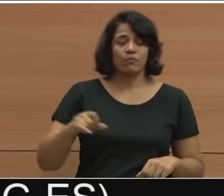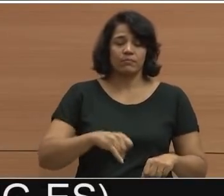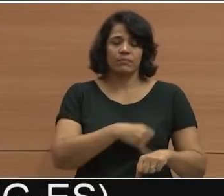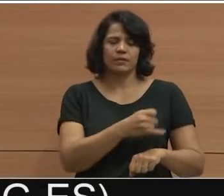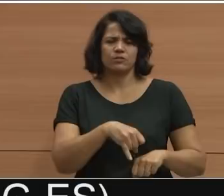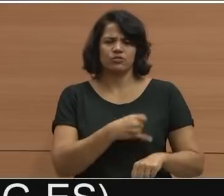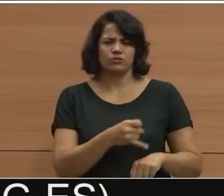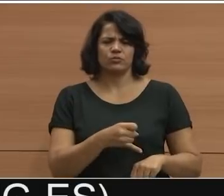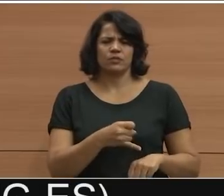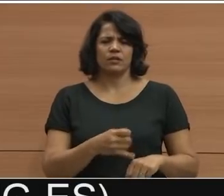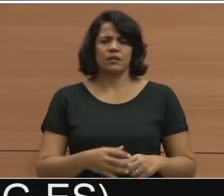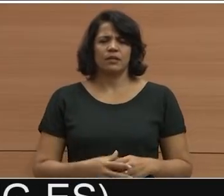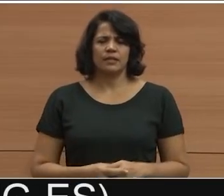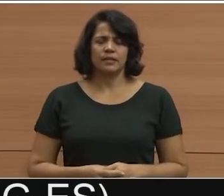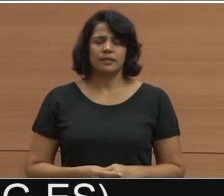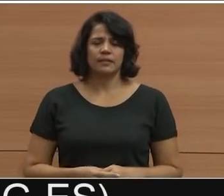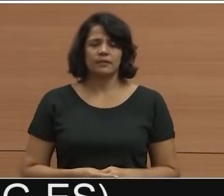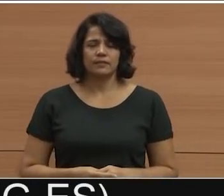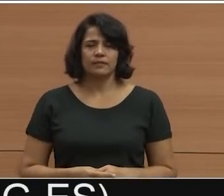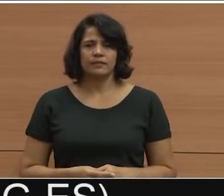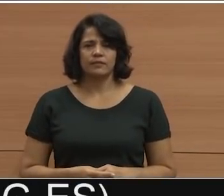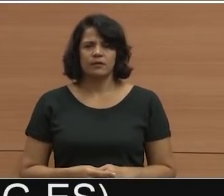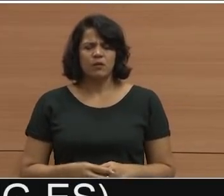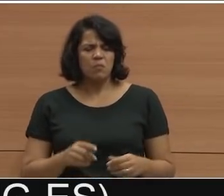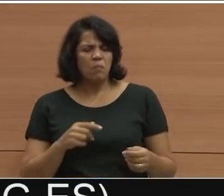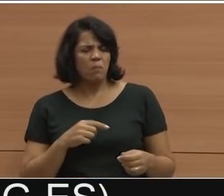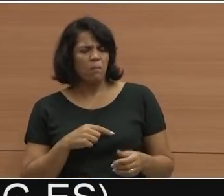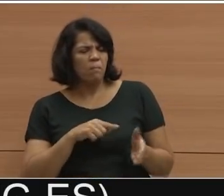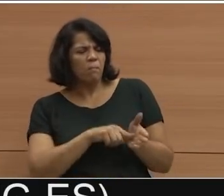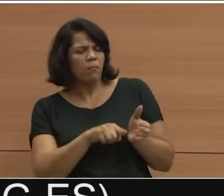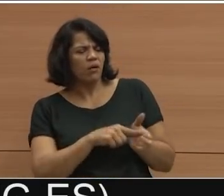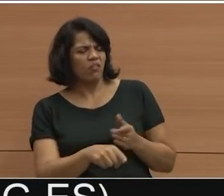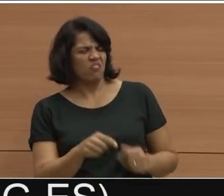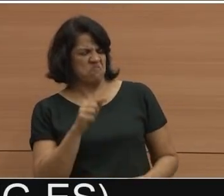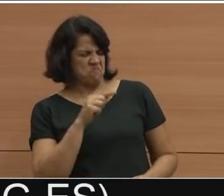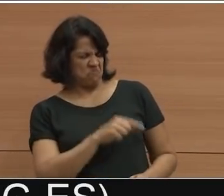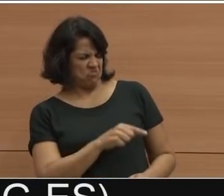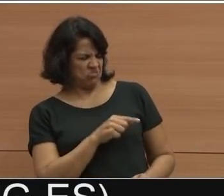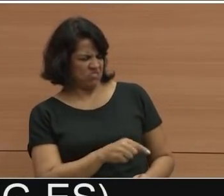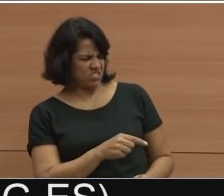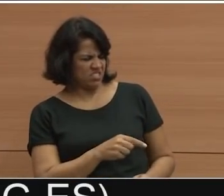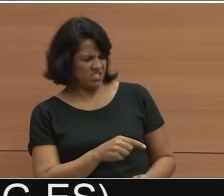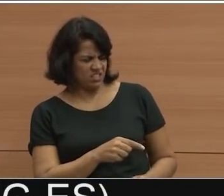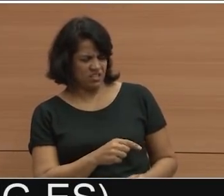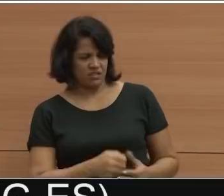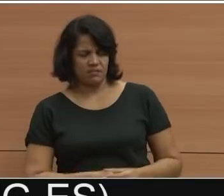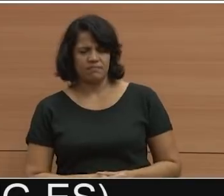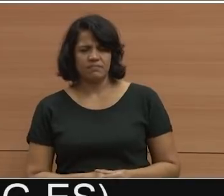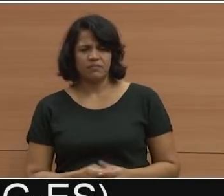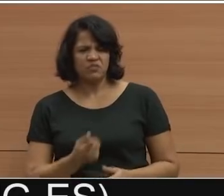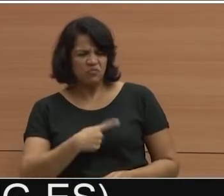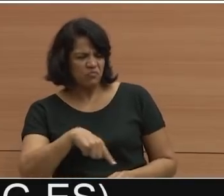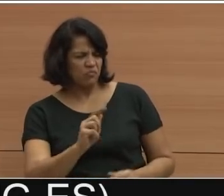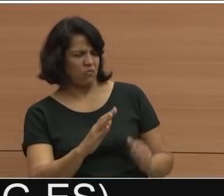o arguíram, dizendo, entraste em casa de homens